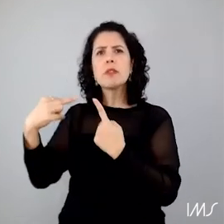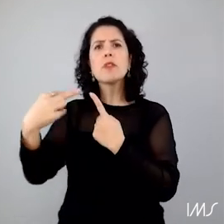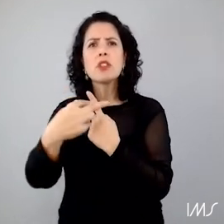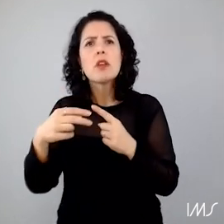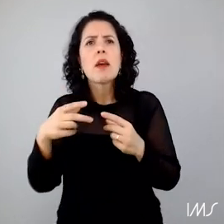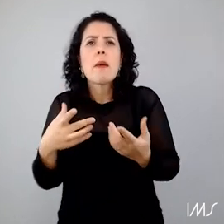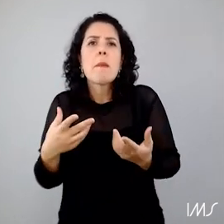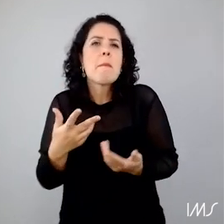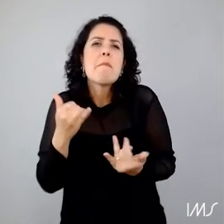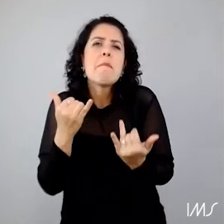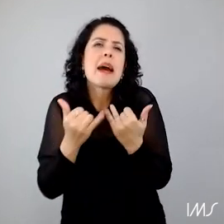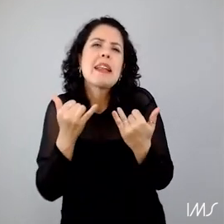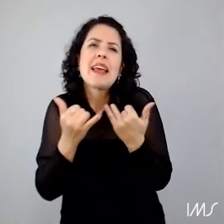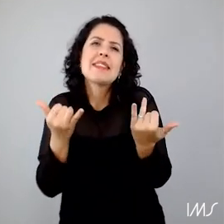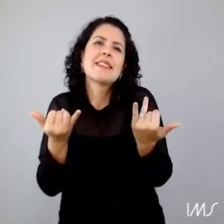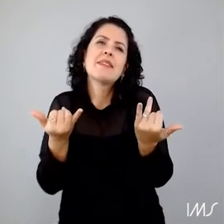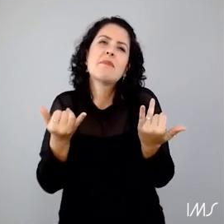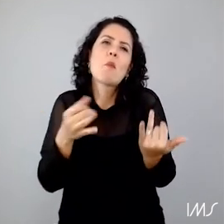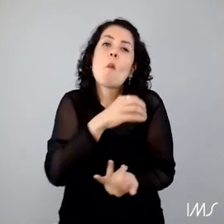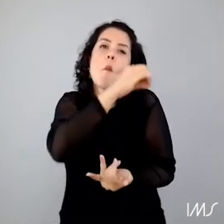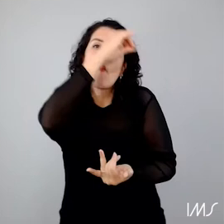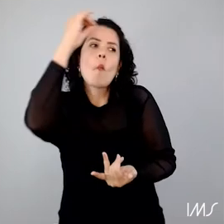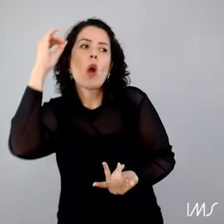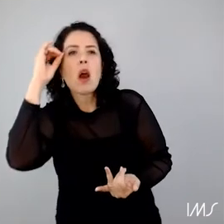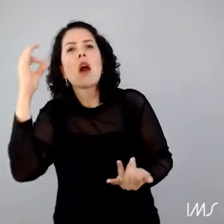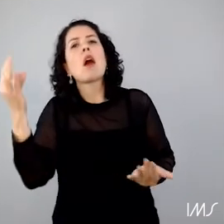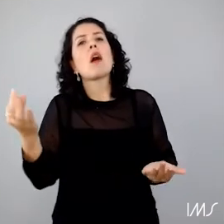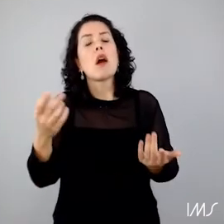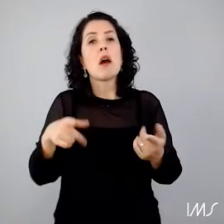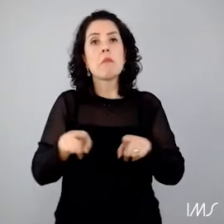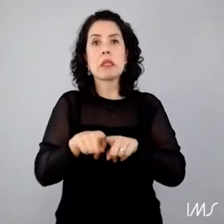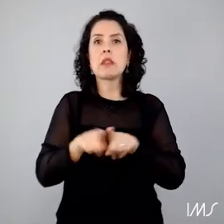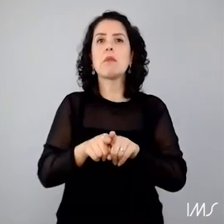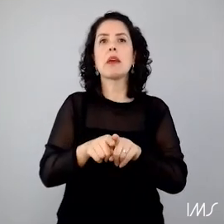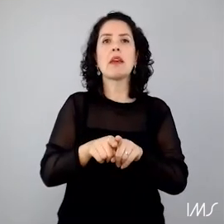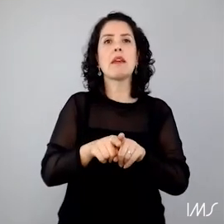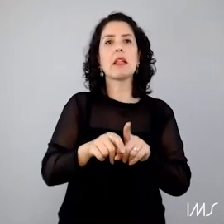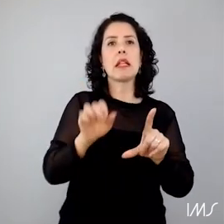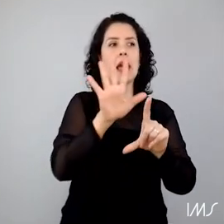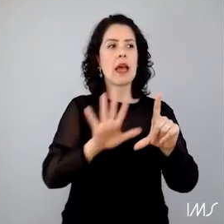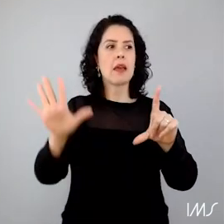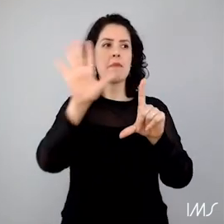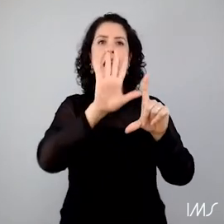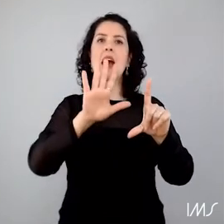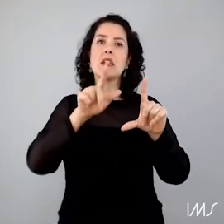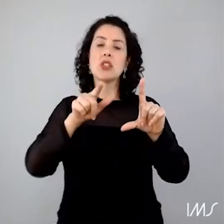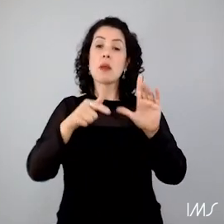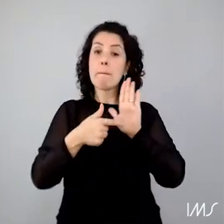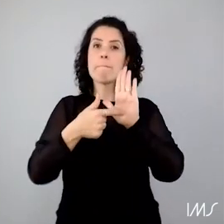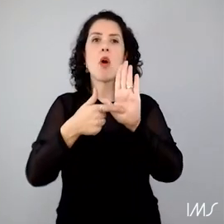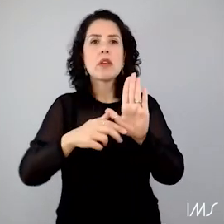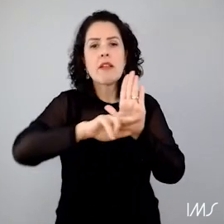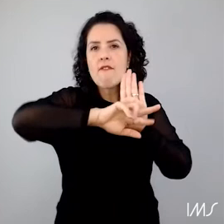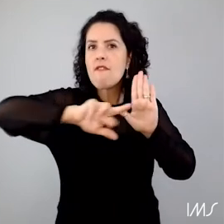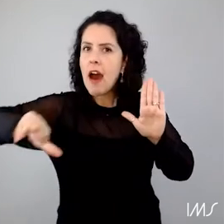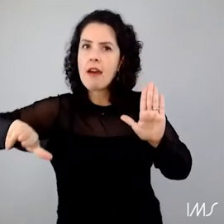campo da imagem, da fotografia. Então, quer dizer, olhar a sua produção associada a uma percepção da sua produção intelectual, da sua produção